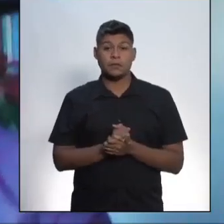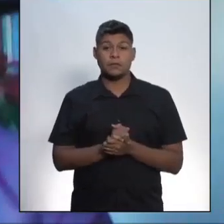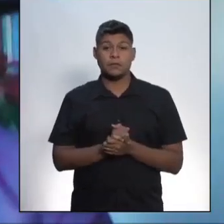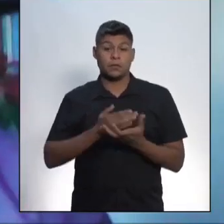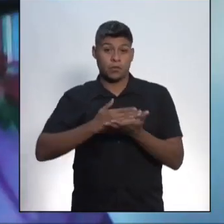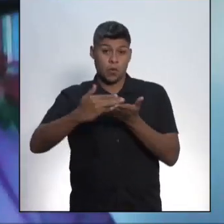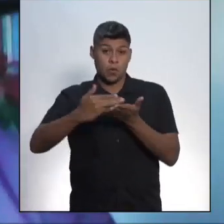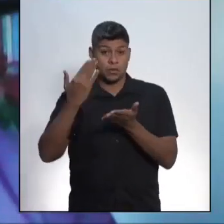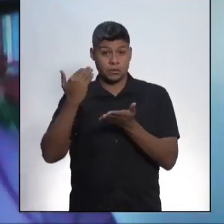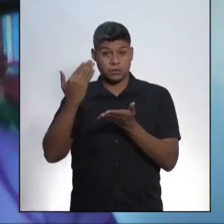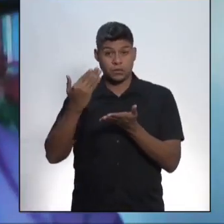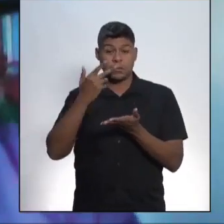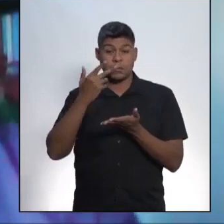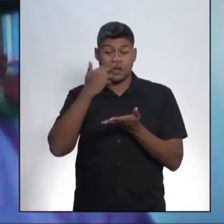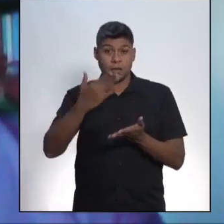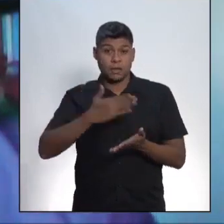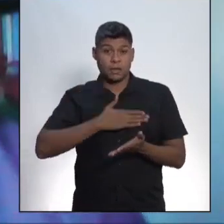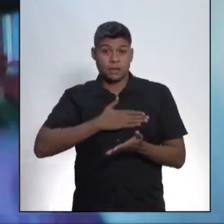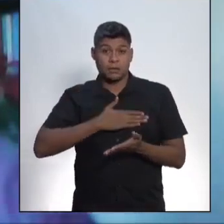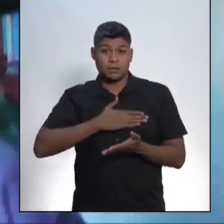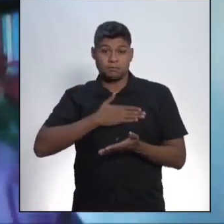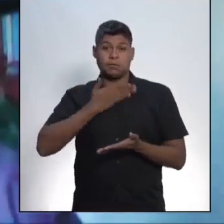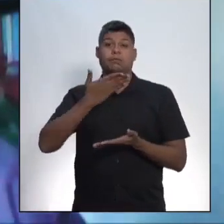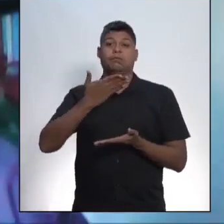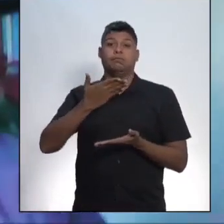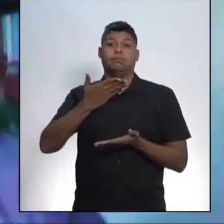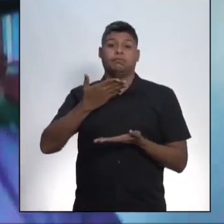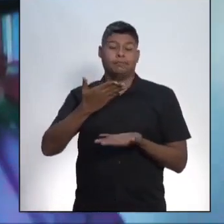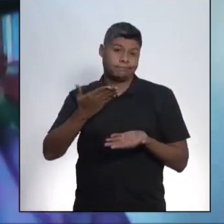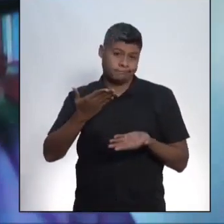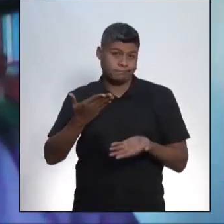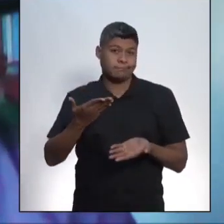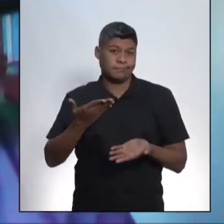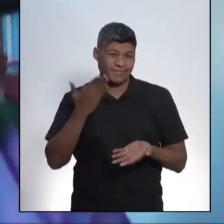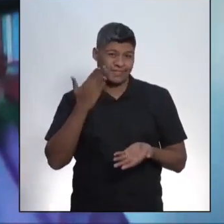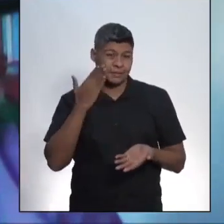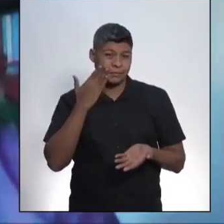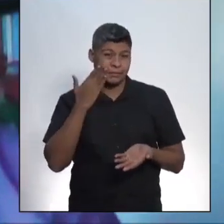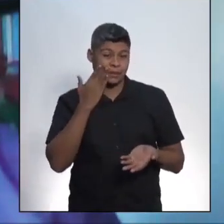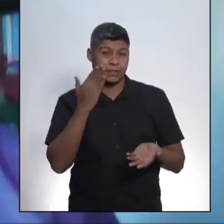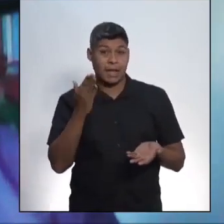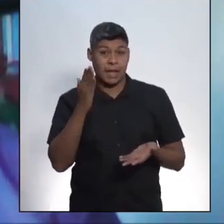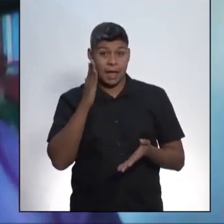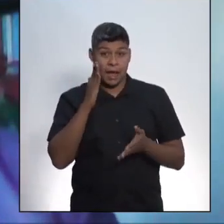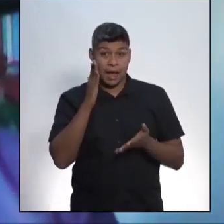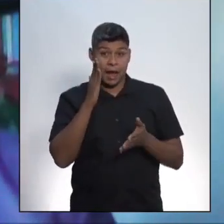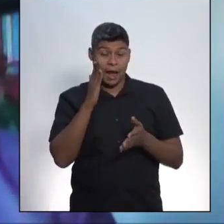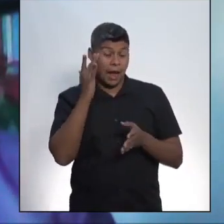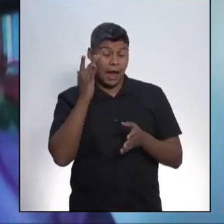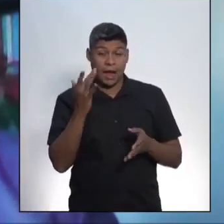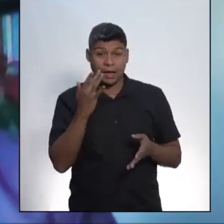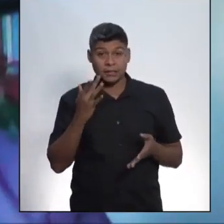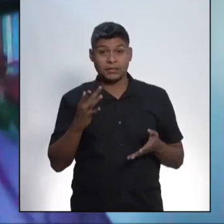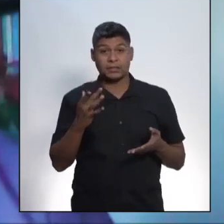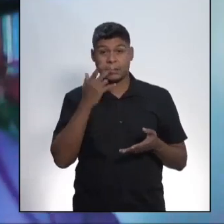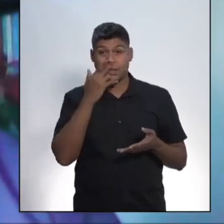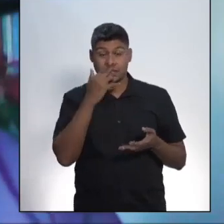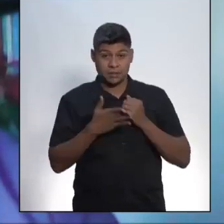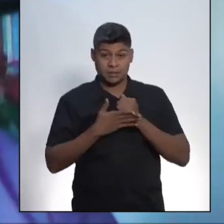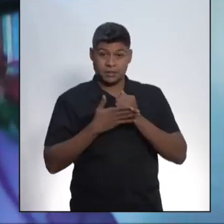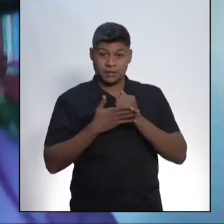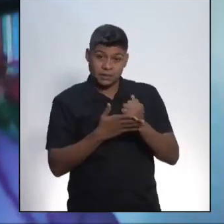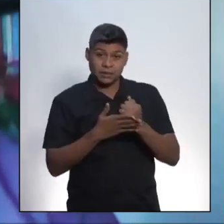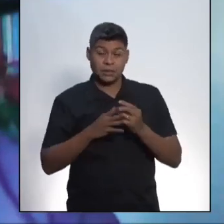No começo, tudo é um susto, né? Tudo pega a gente meio de surpresa, a gente nunca acha que vai precisar se apoiar quase